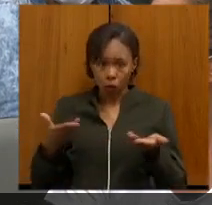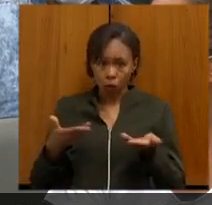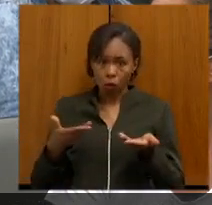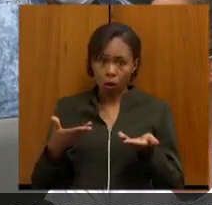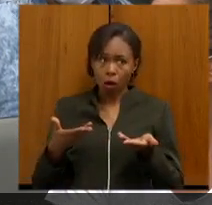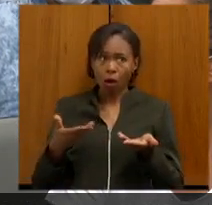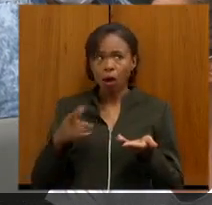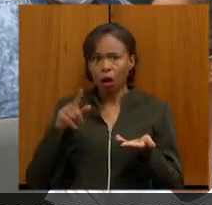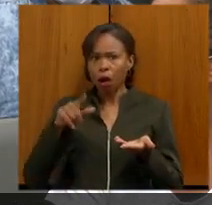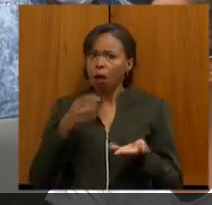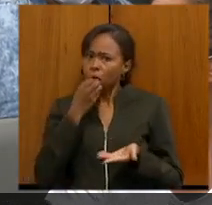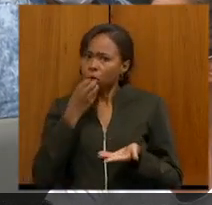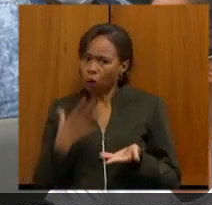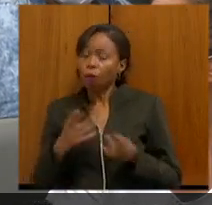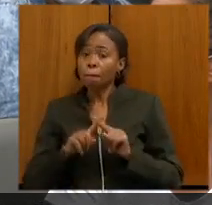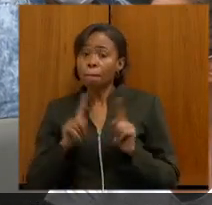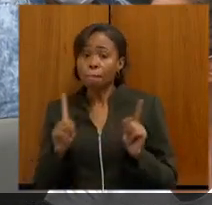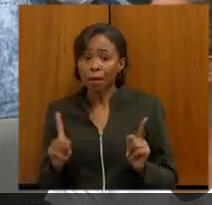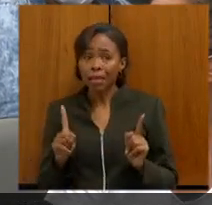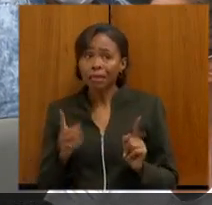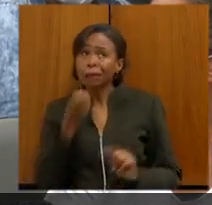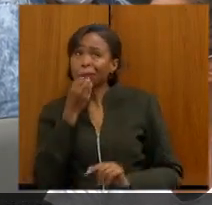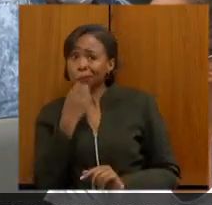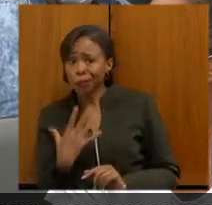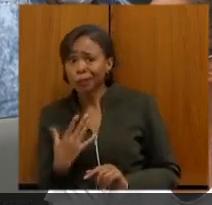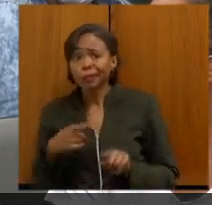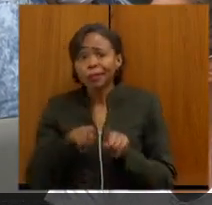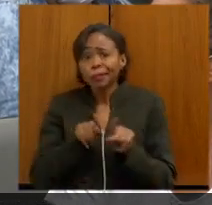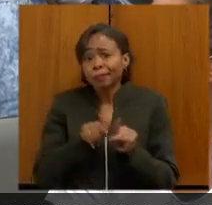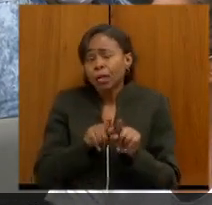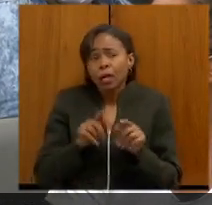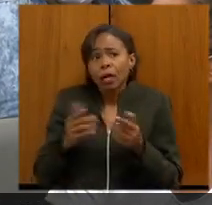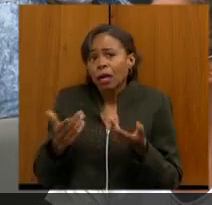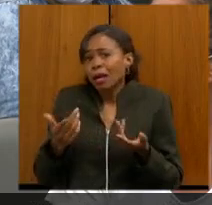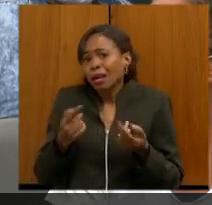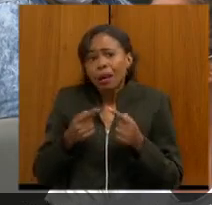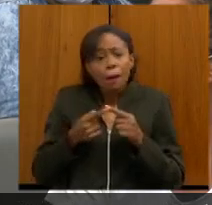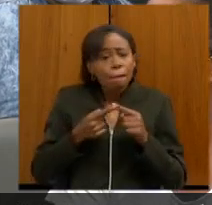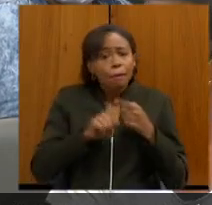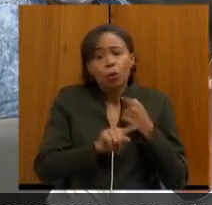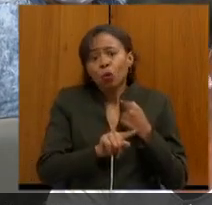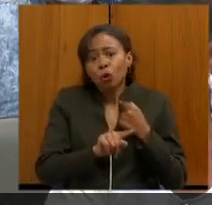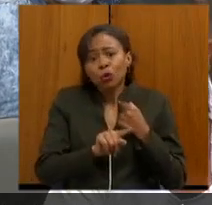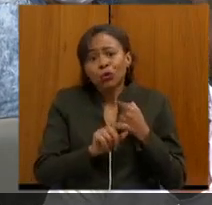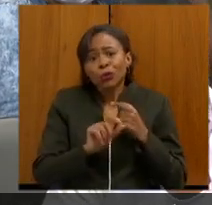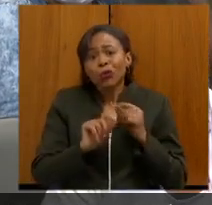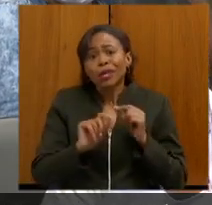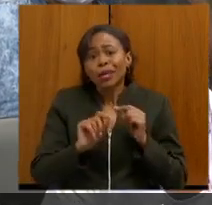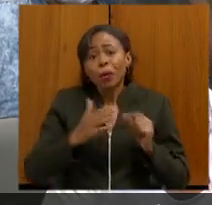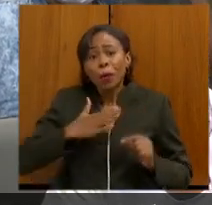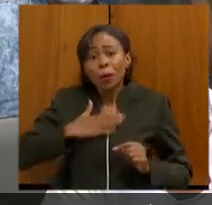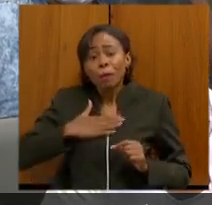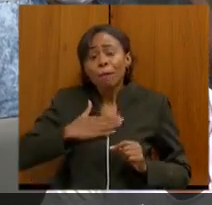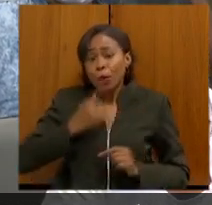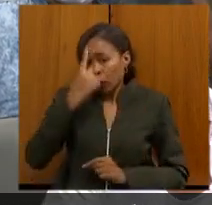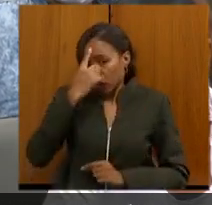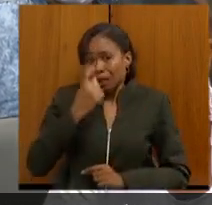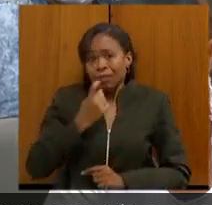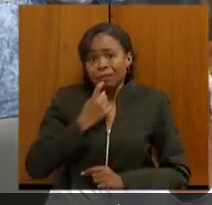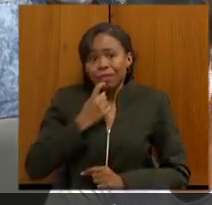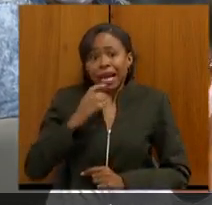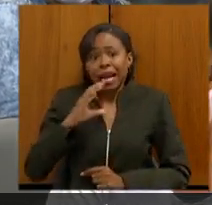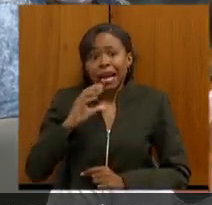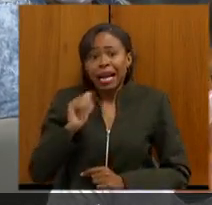bom mas ao mesmo tempo que é bom tá tá ferindo o meu caráter porque